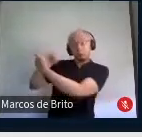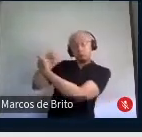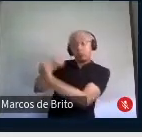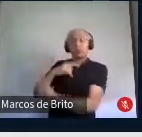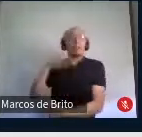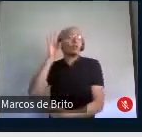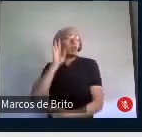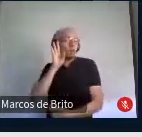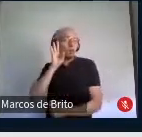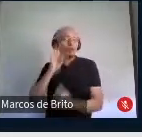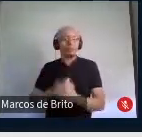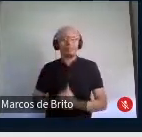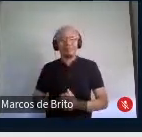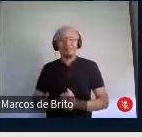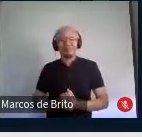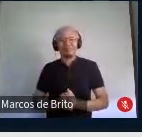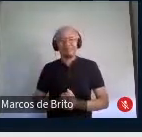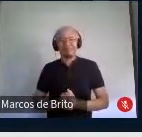Tuxi.